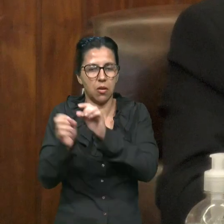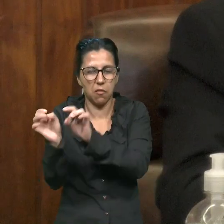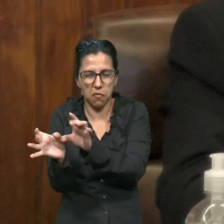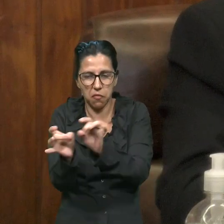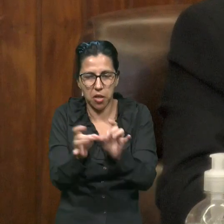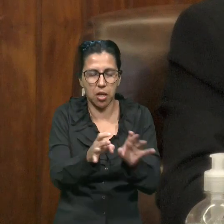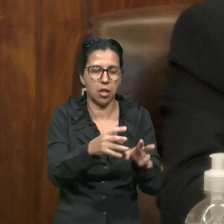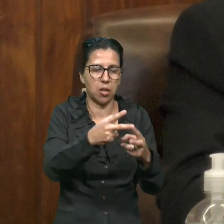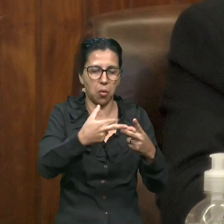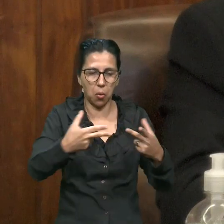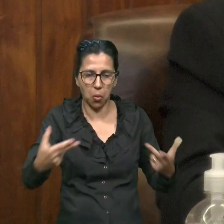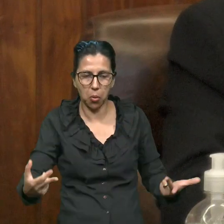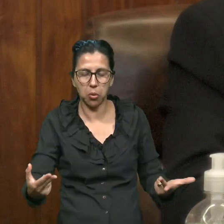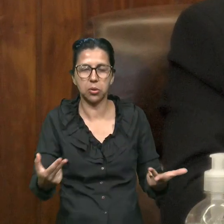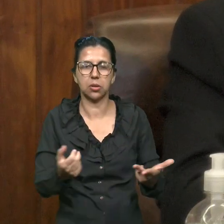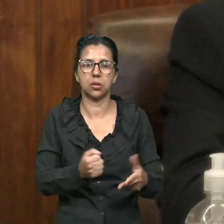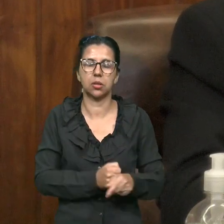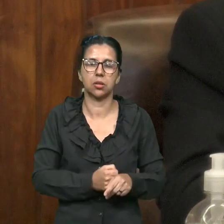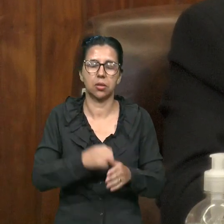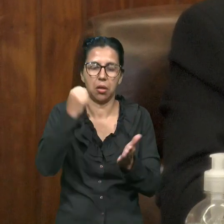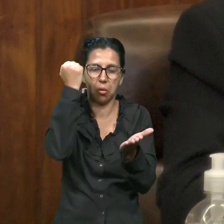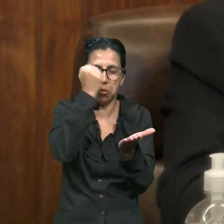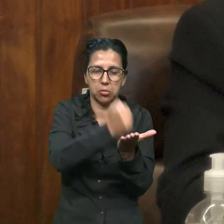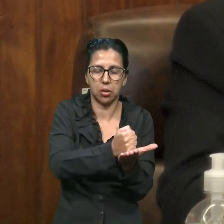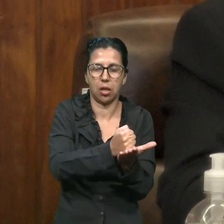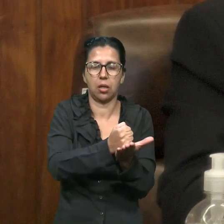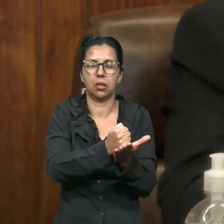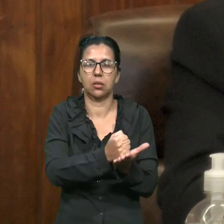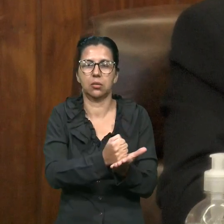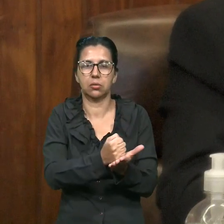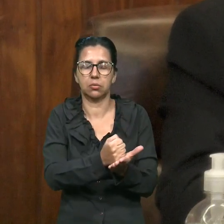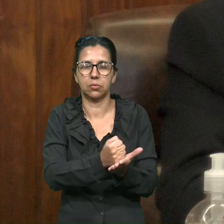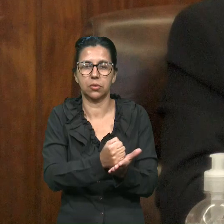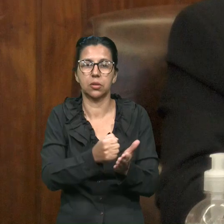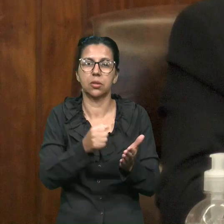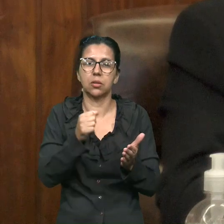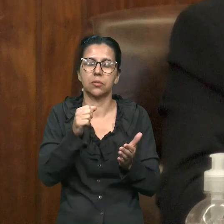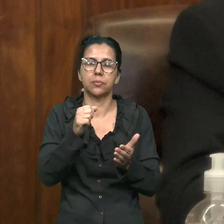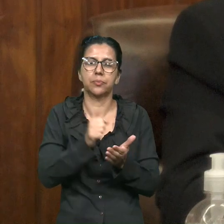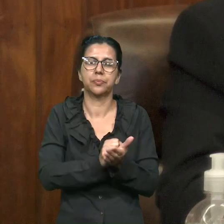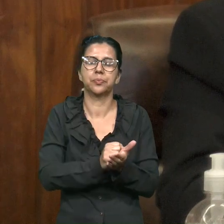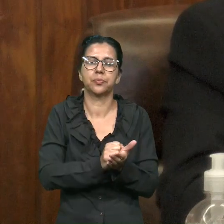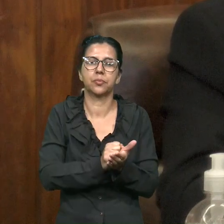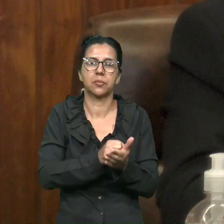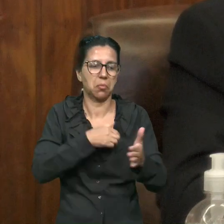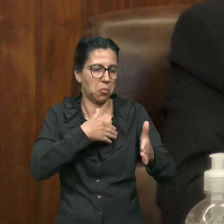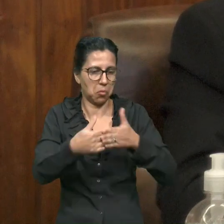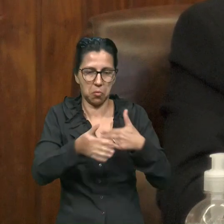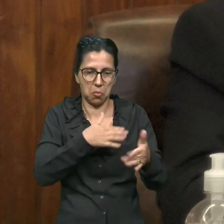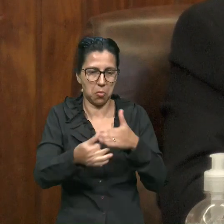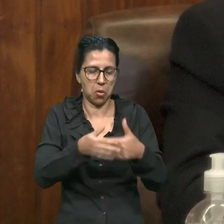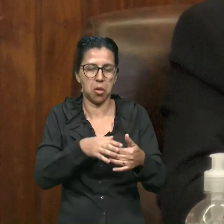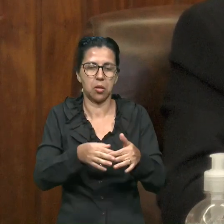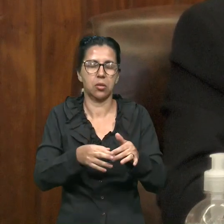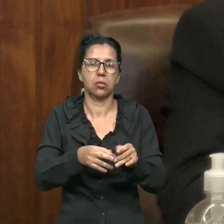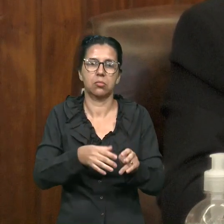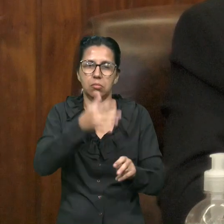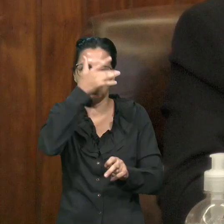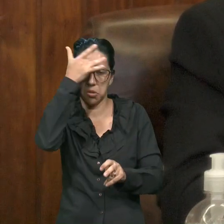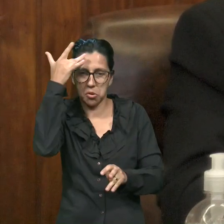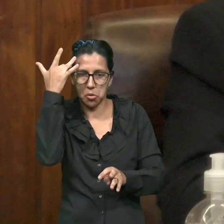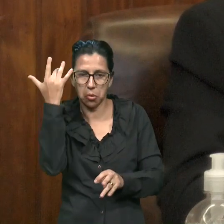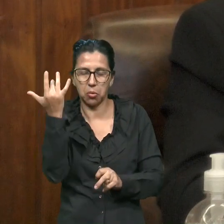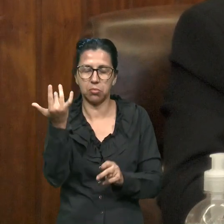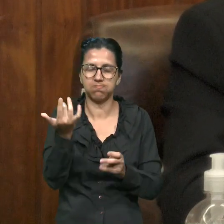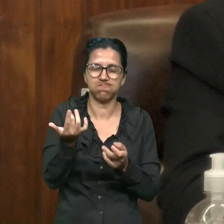bens ou mercadorias ou contrato dela decorrente. Quinto, portanto, por qualquer modo, injustamente mais onerosa a proposta